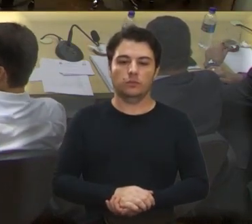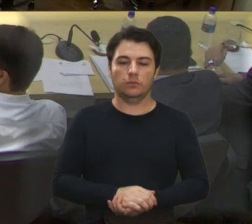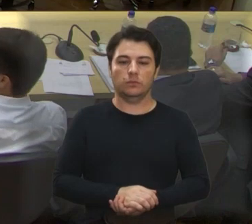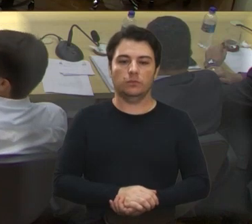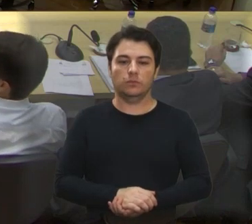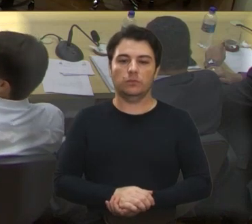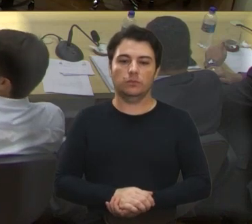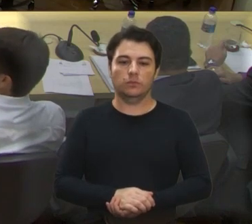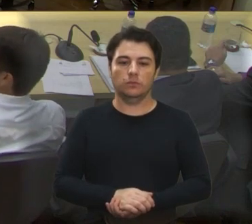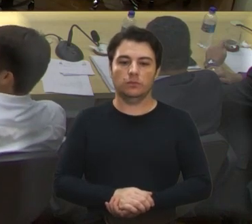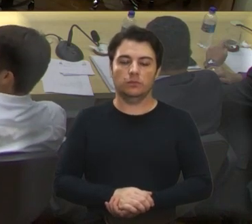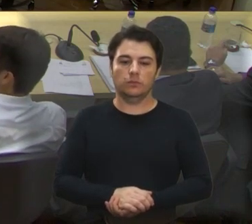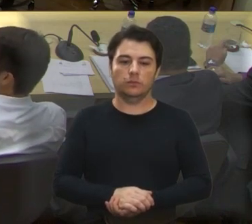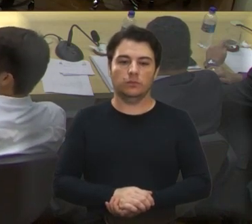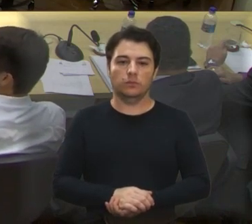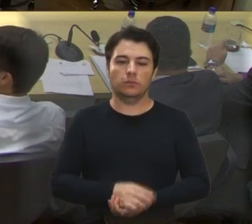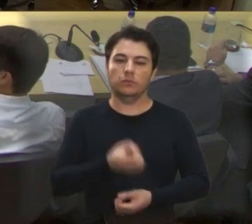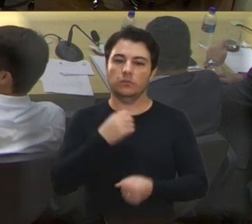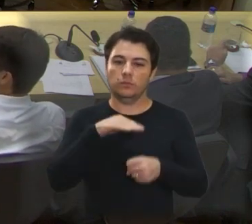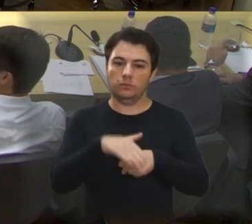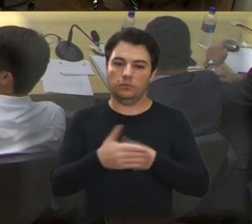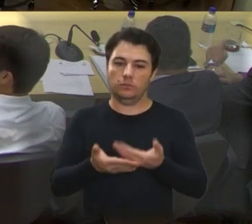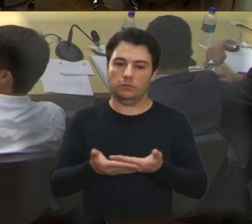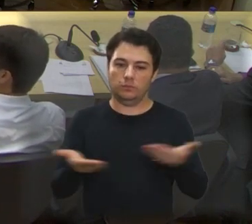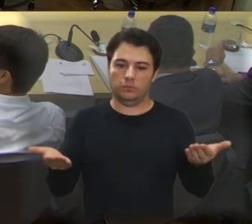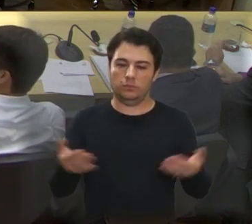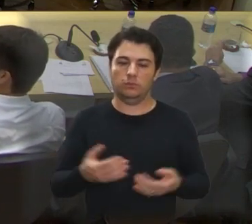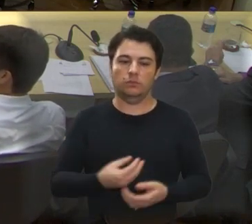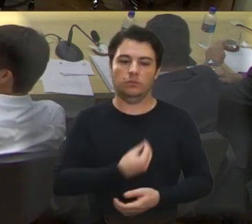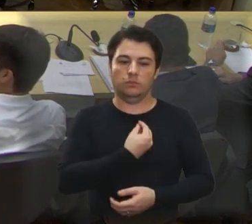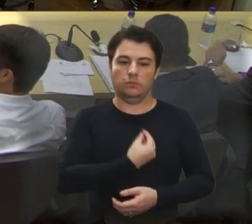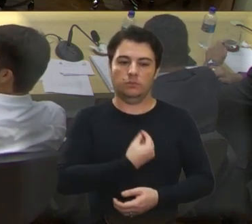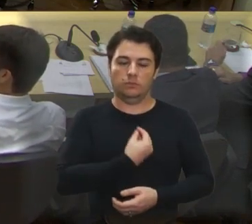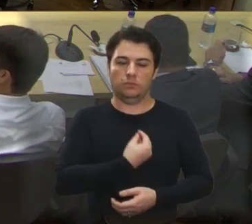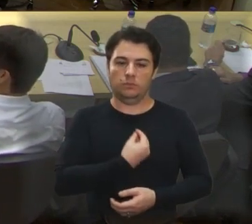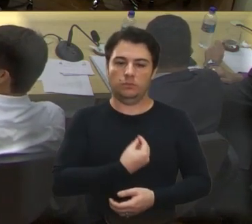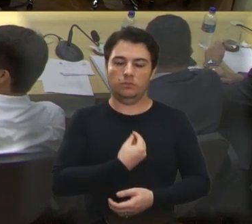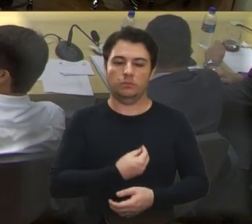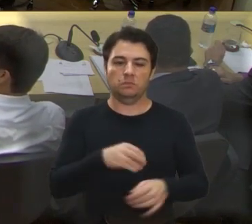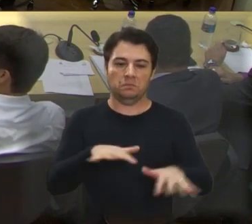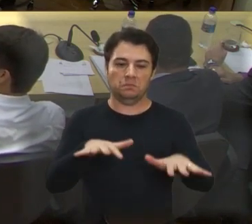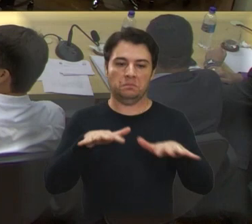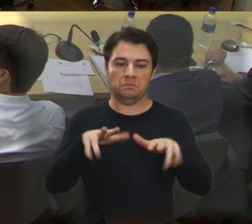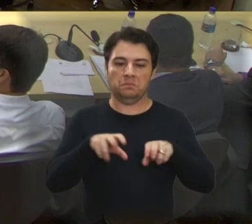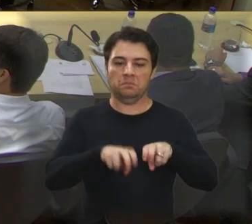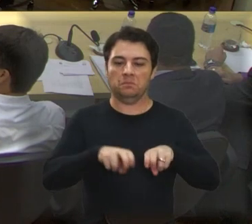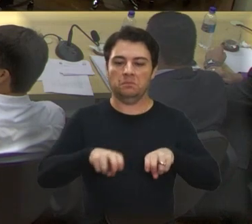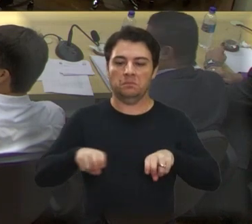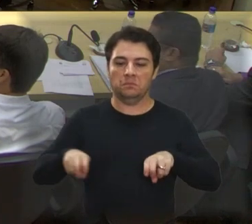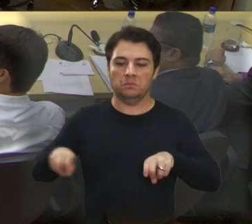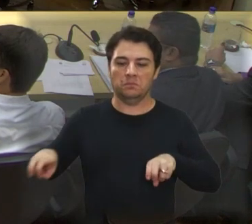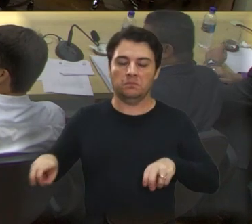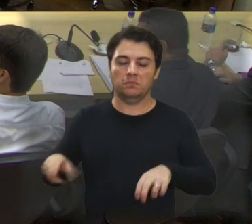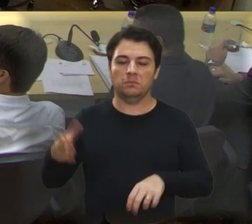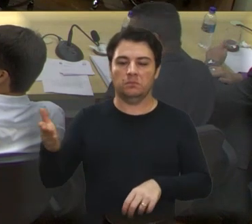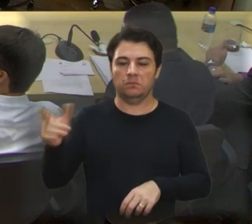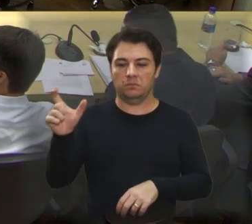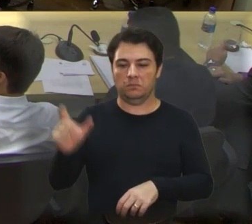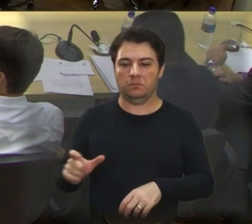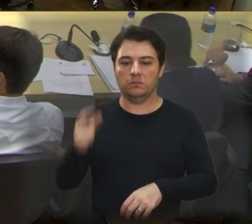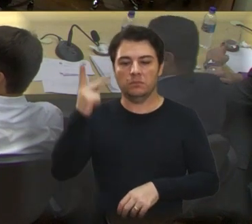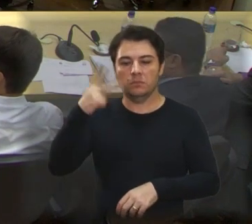Tá bom boa noite a todos presentes boa moça Boa noite a mesa e na figura do